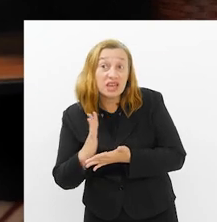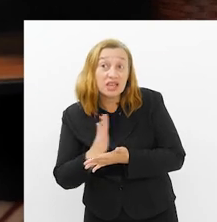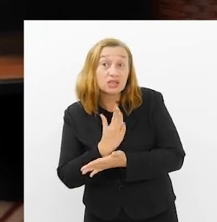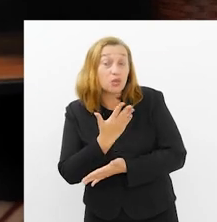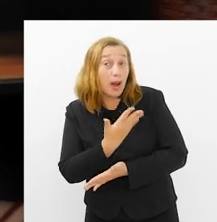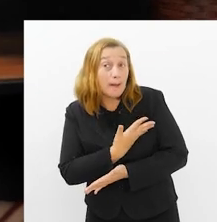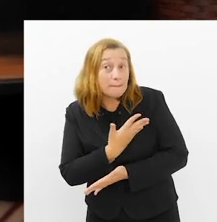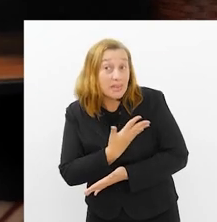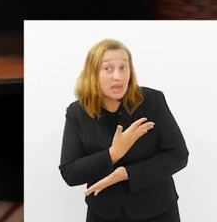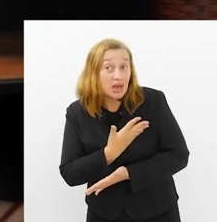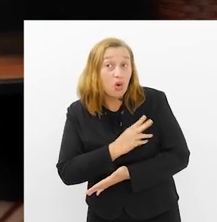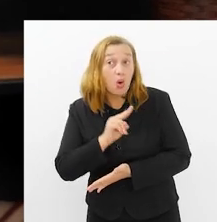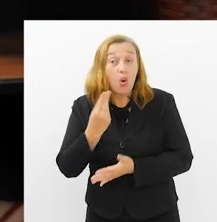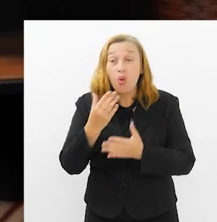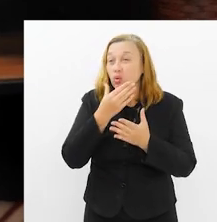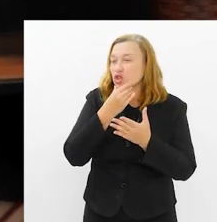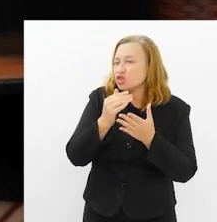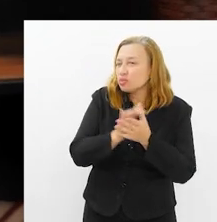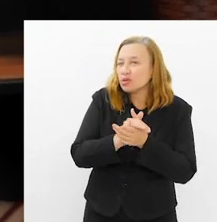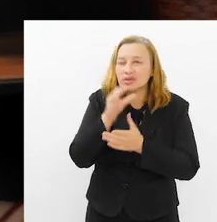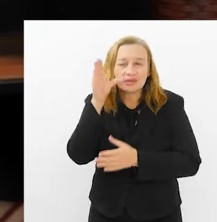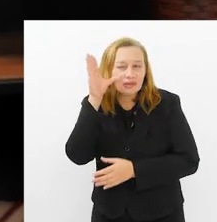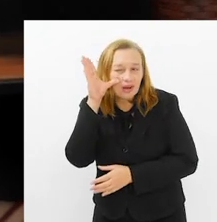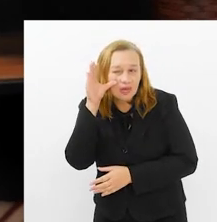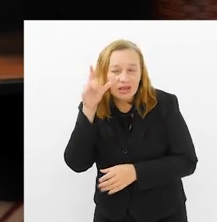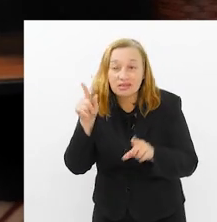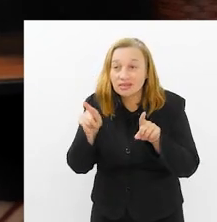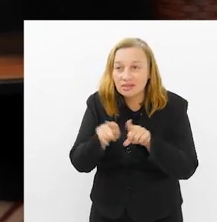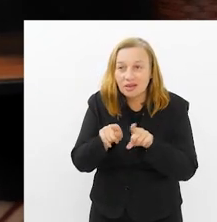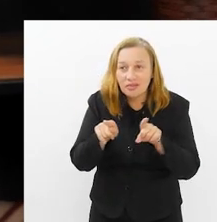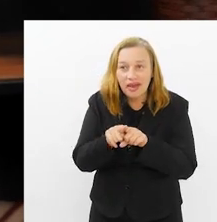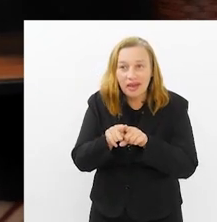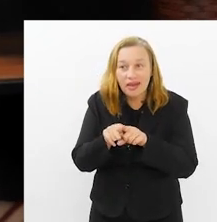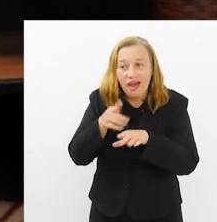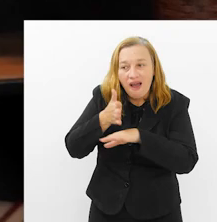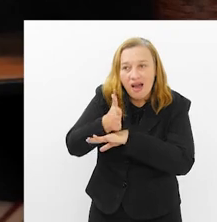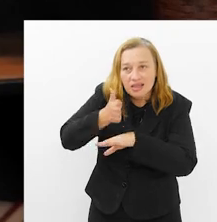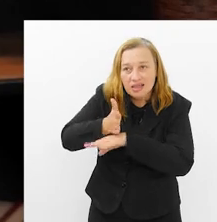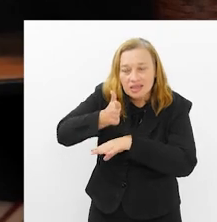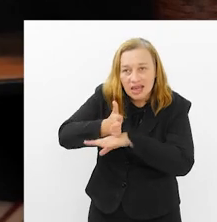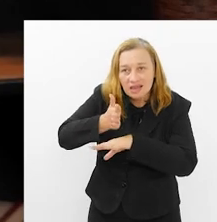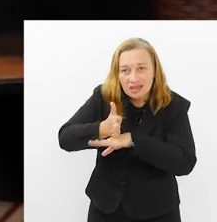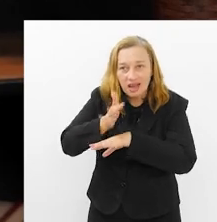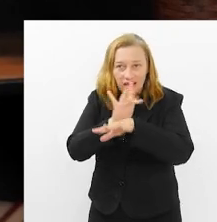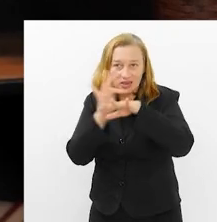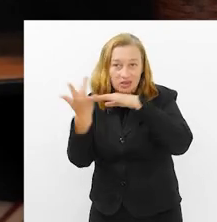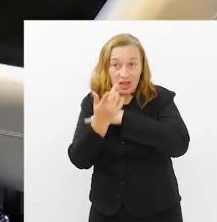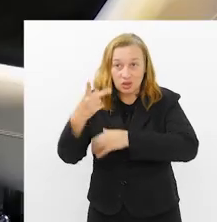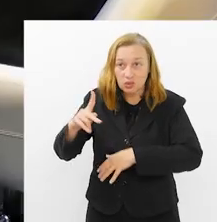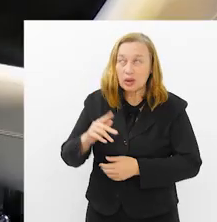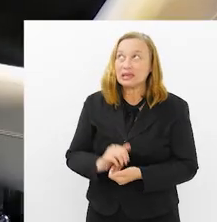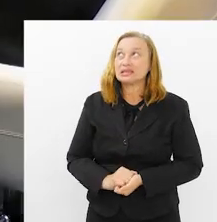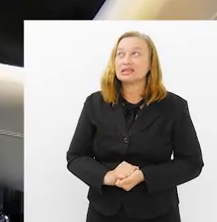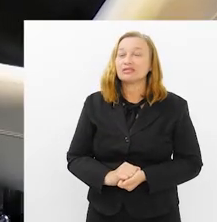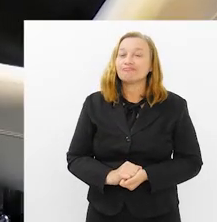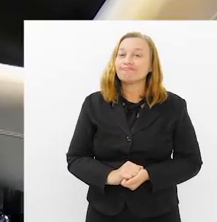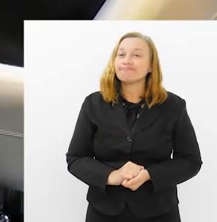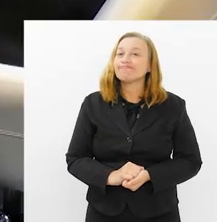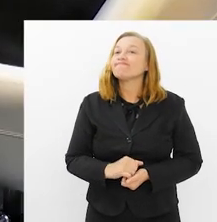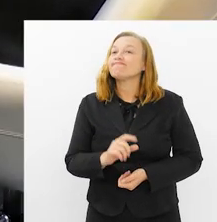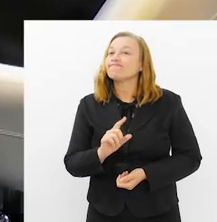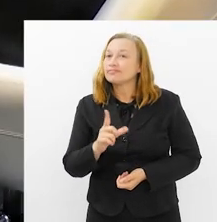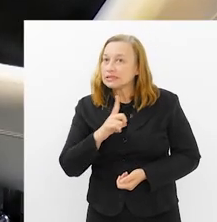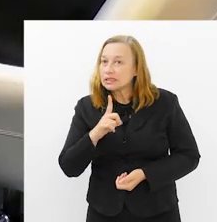um parente, um amigo, até um marido, na curiosidade também desse suporte?